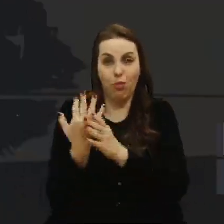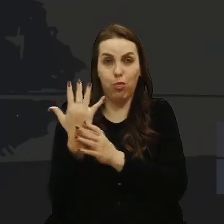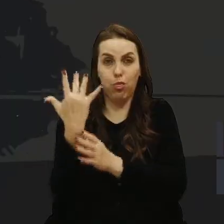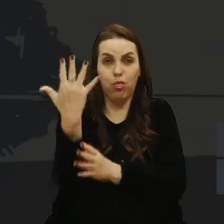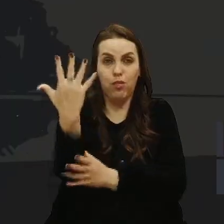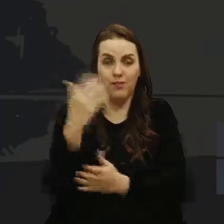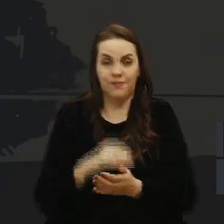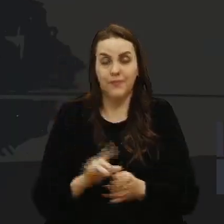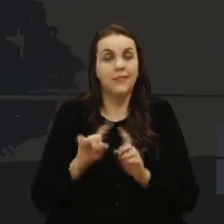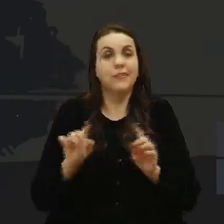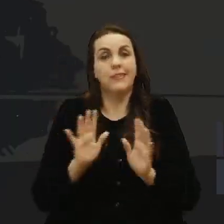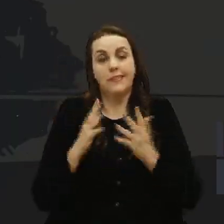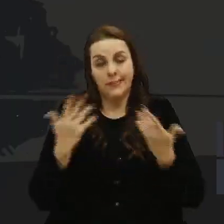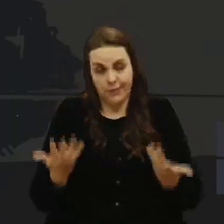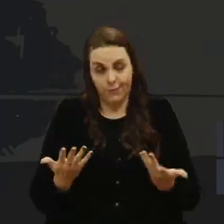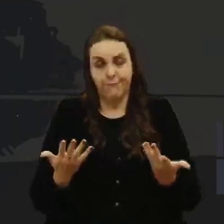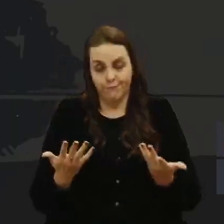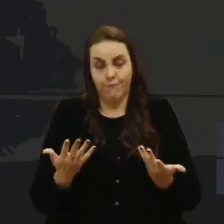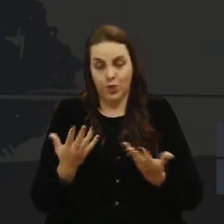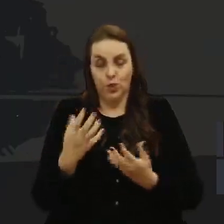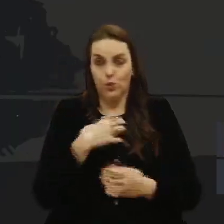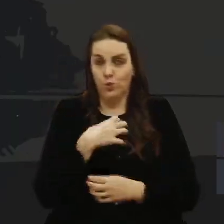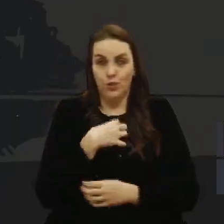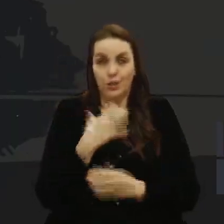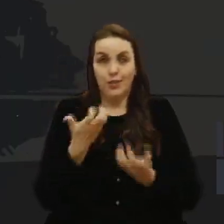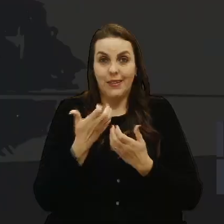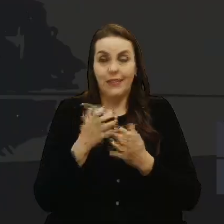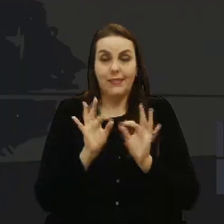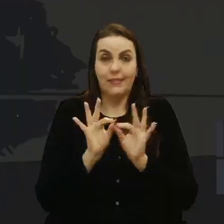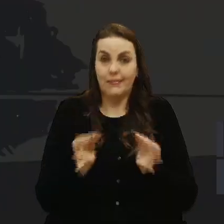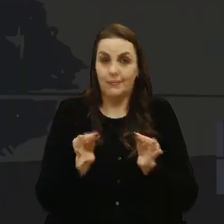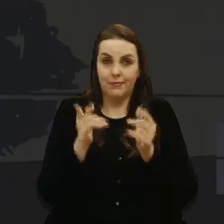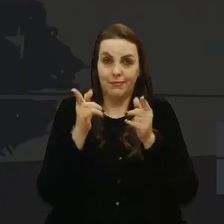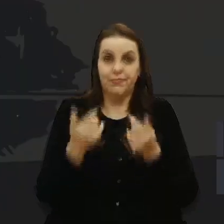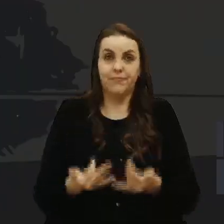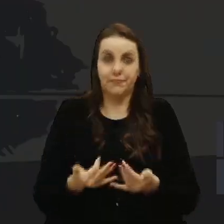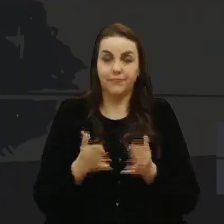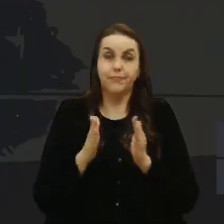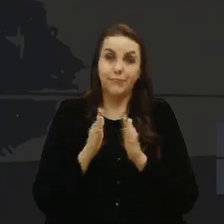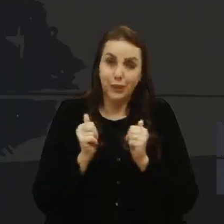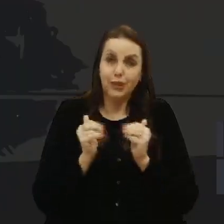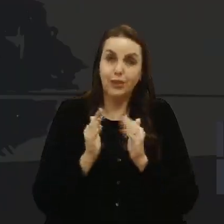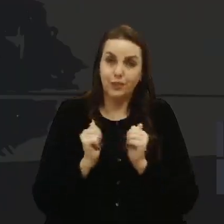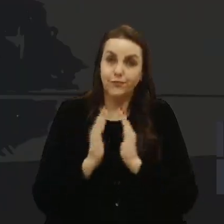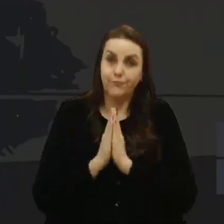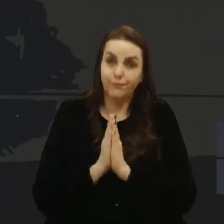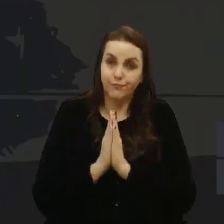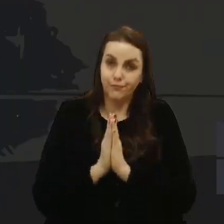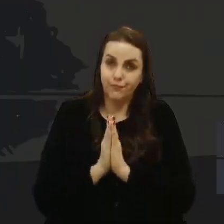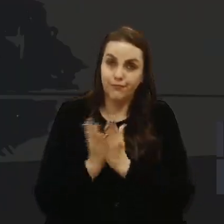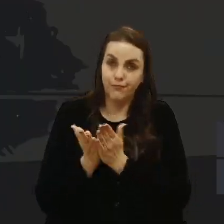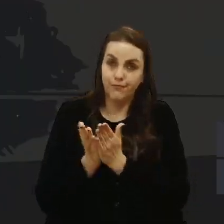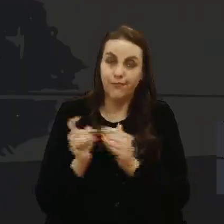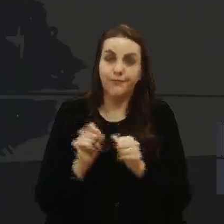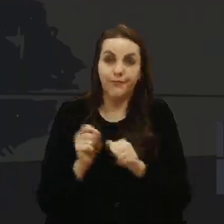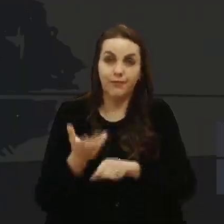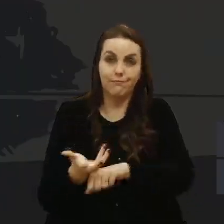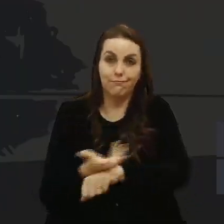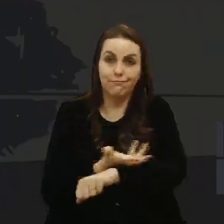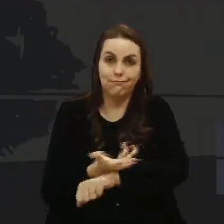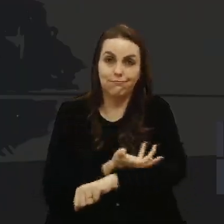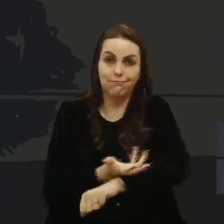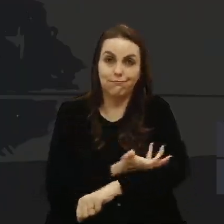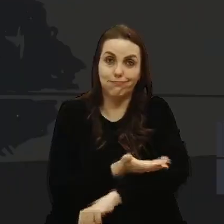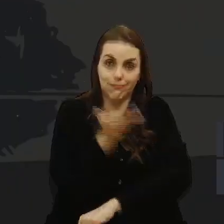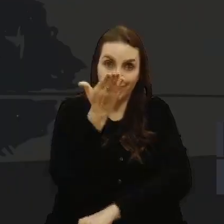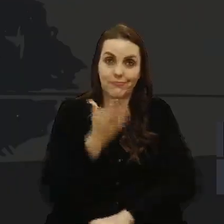Mas, bom, de toda forma, eu queria simplesmente fazer um encarecido pedido que seja promovida uma roçada no local para que